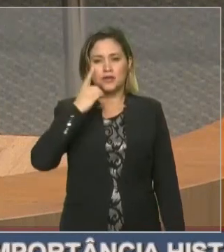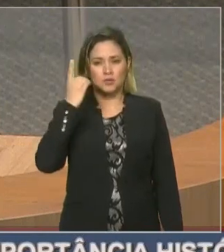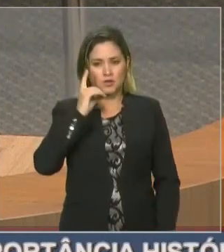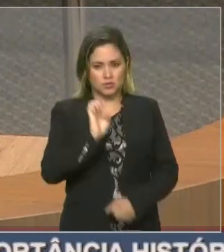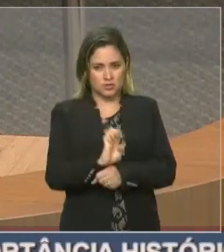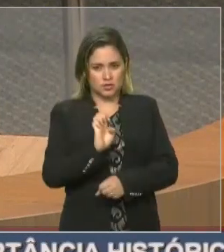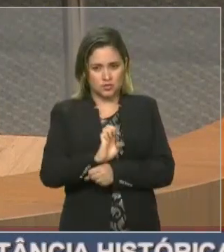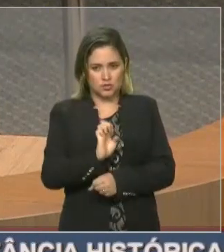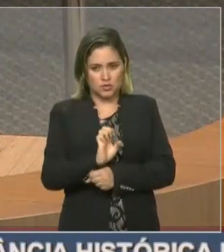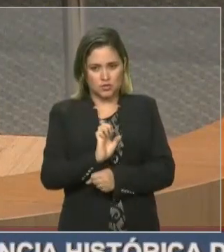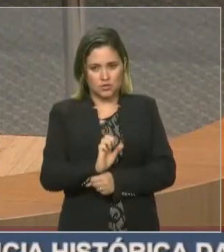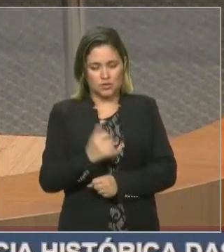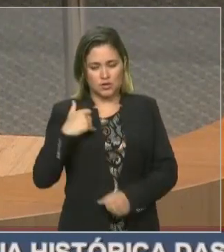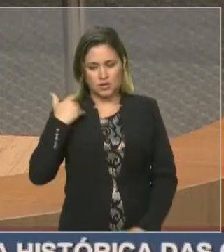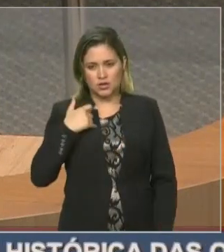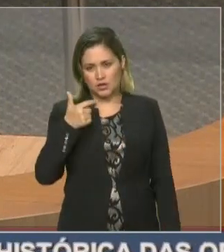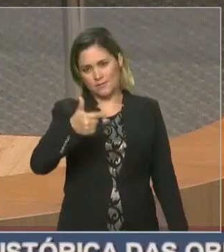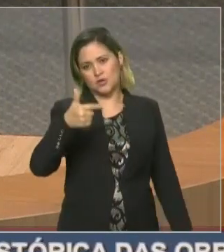mais novo do Brasil.